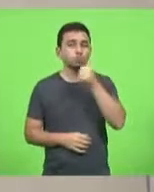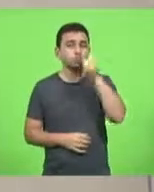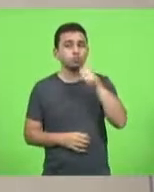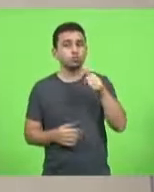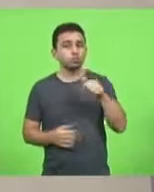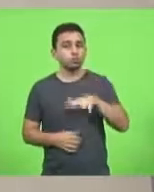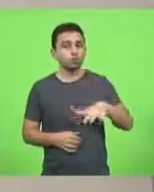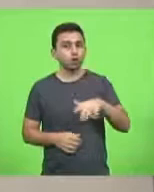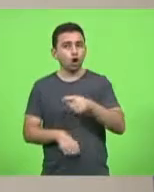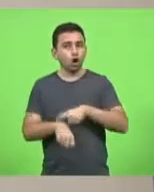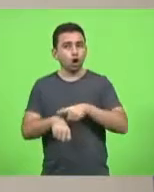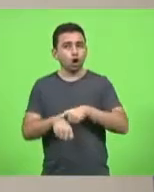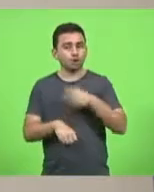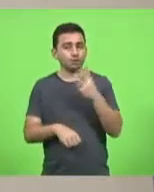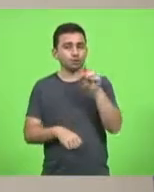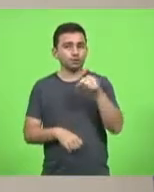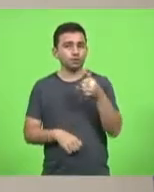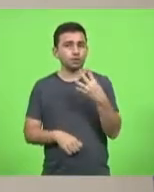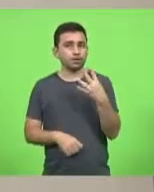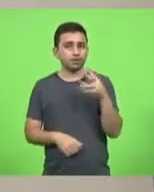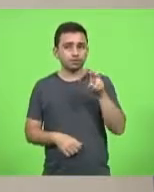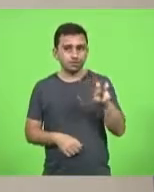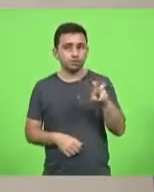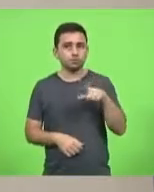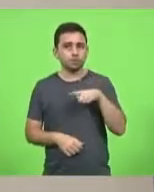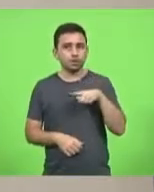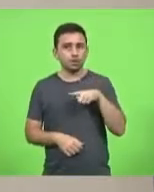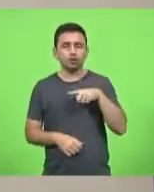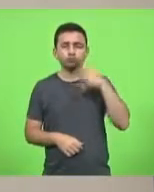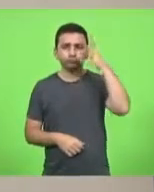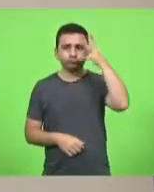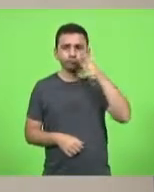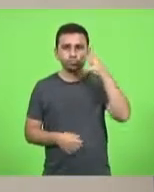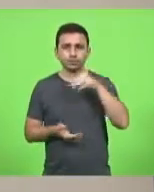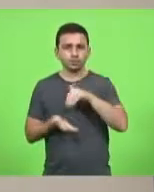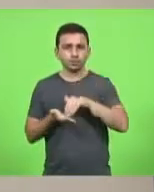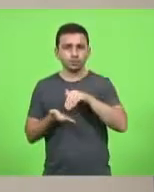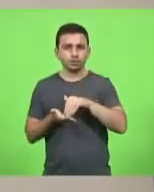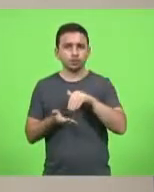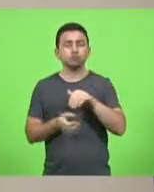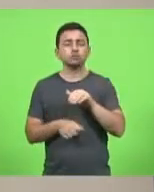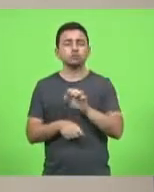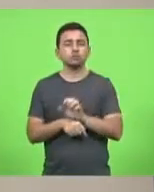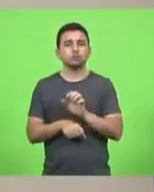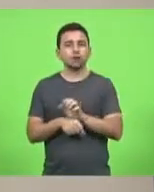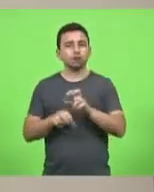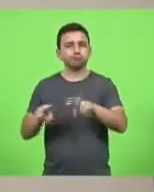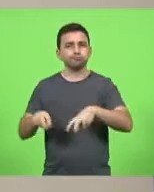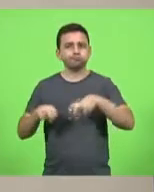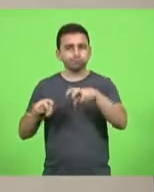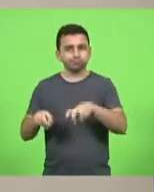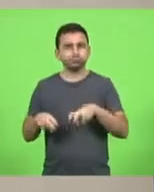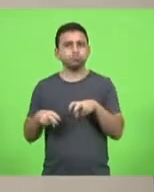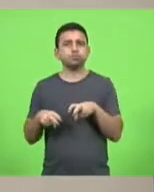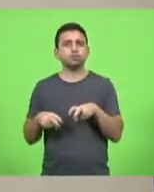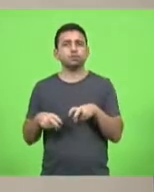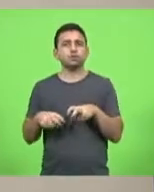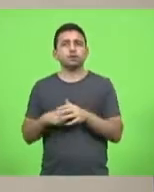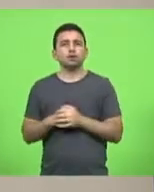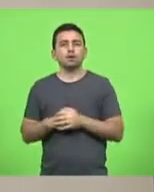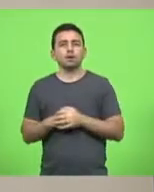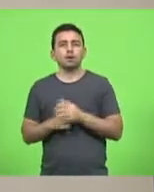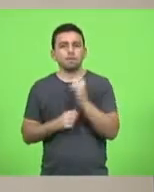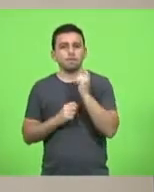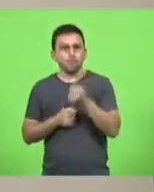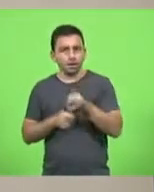às 15h45 nós vamos ter a manifestação aqui em plenário do secretário de Estado da Agricultura, da Pesca